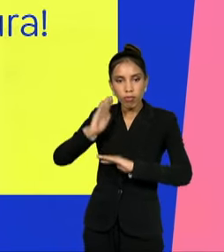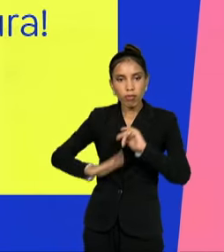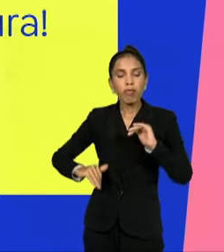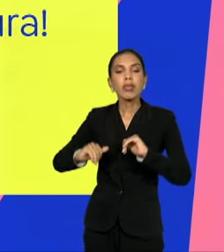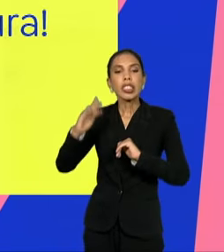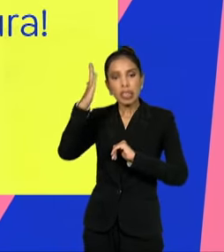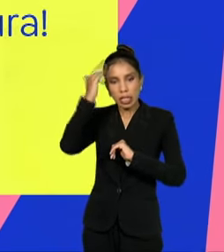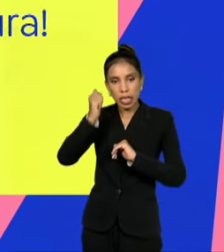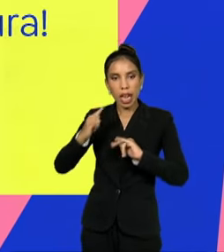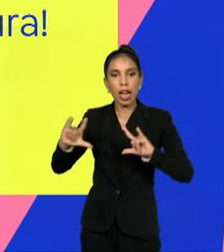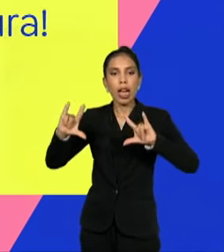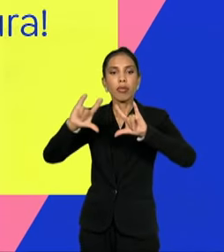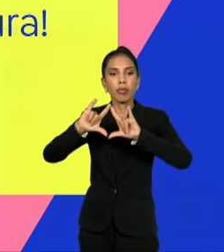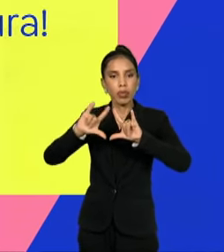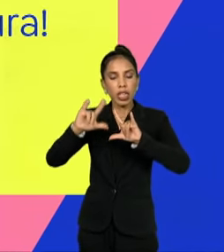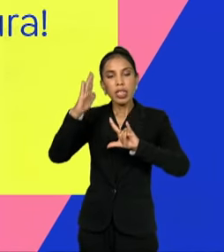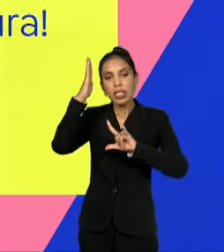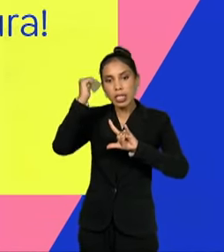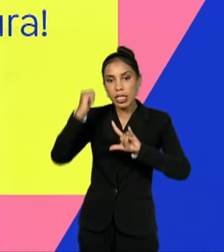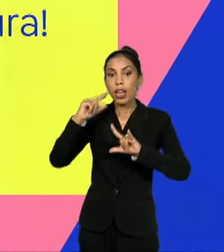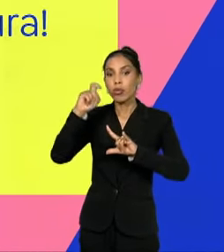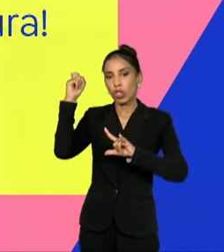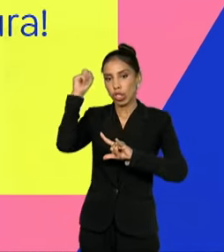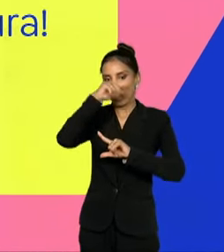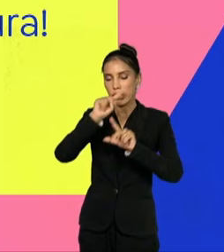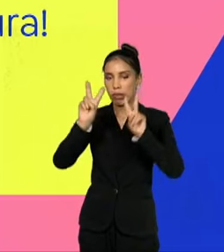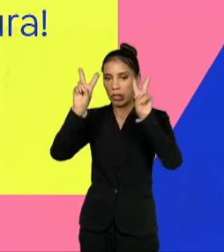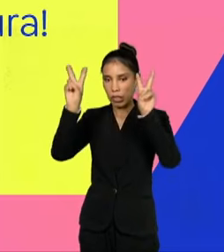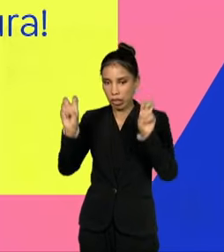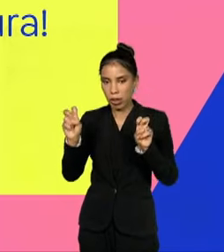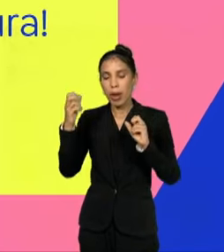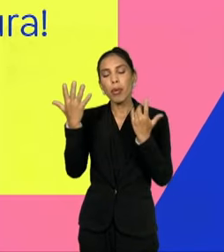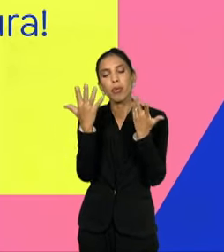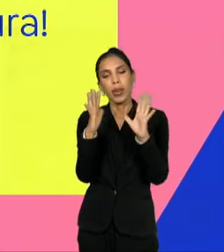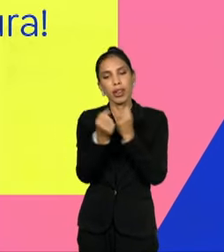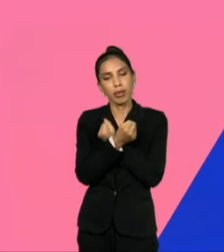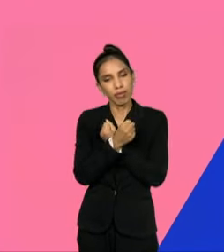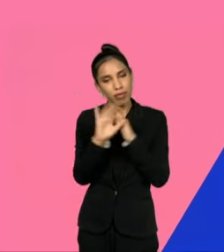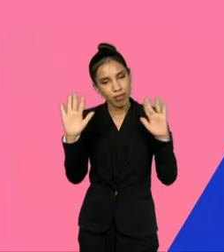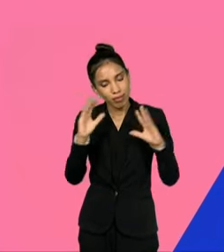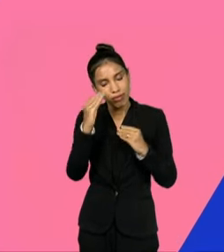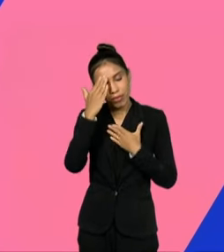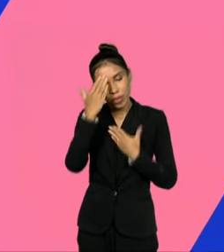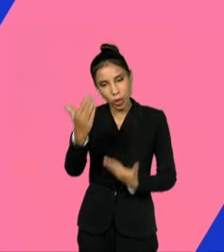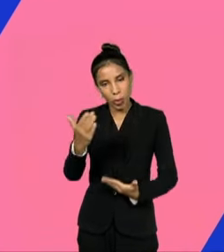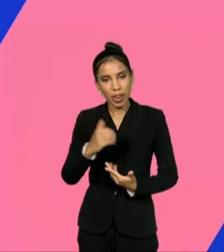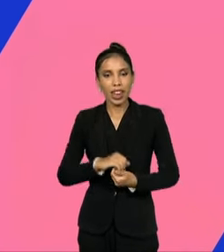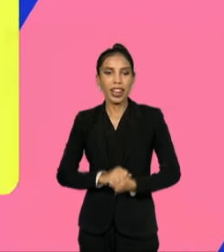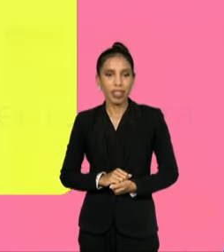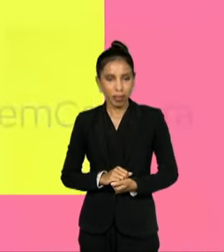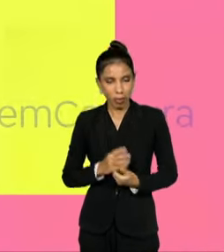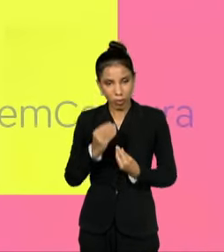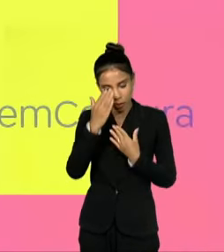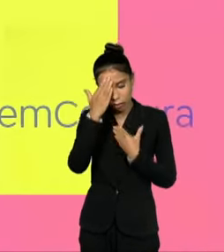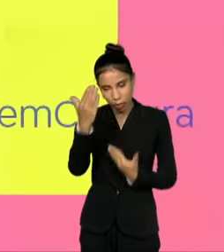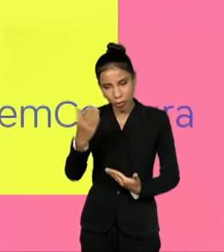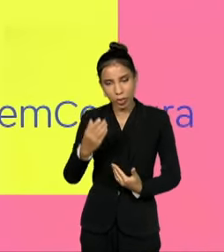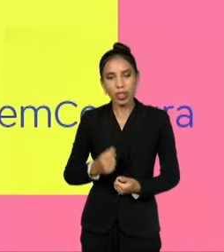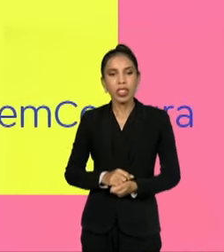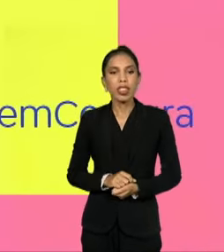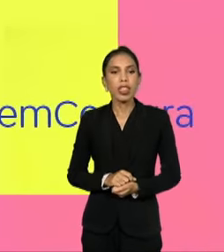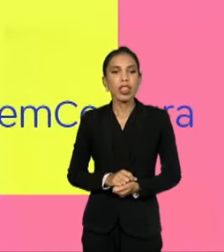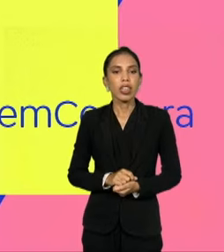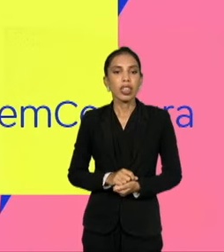Rio de Janeiro, tema dramático da cidade. Parabéns, Sem Censura. Obrigada, Maria Tereza. Muito obrigada pela sua